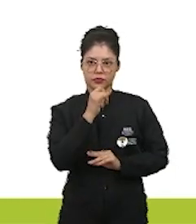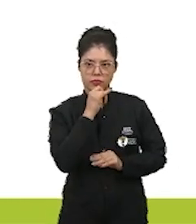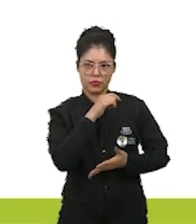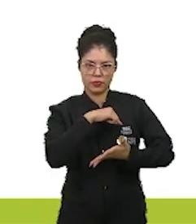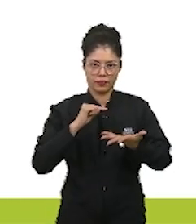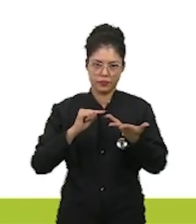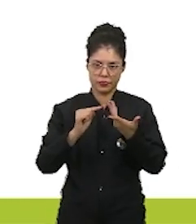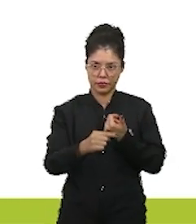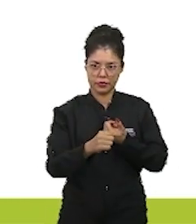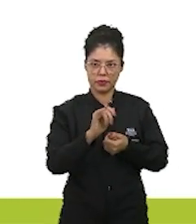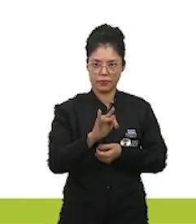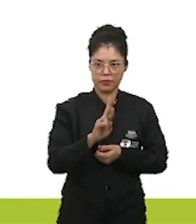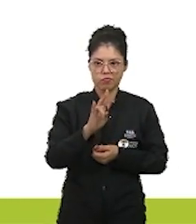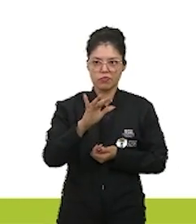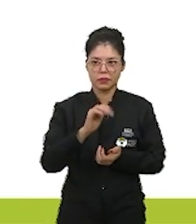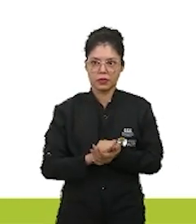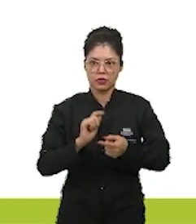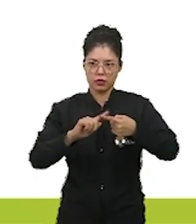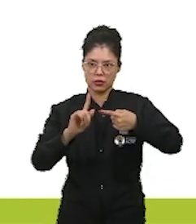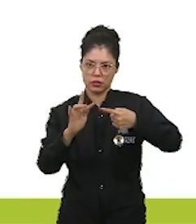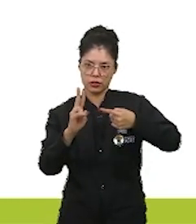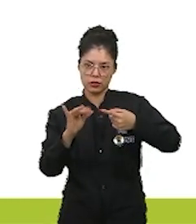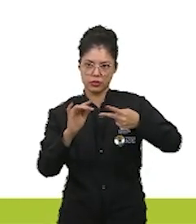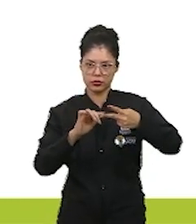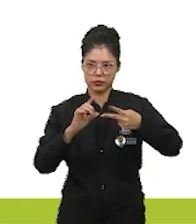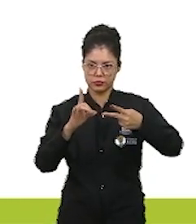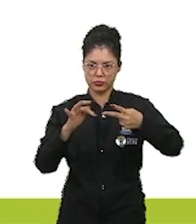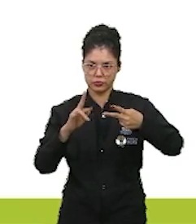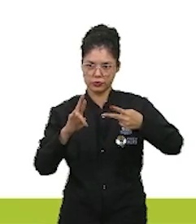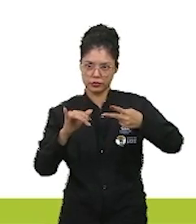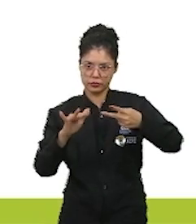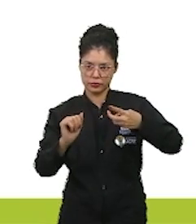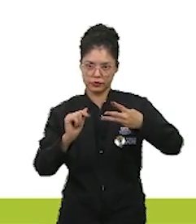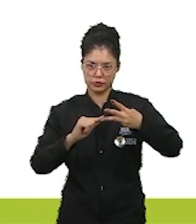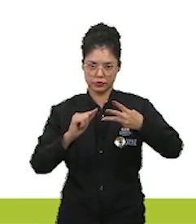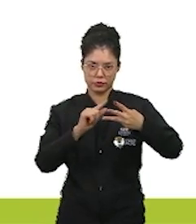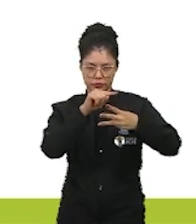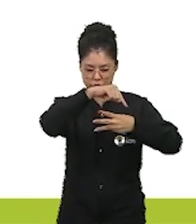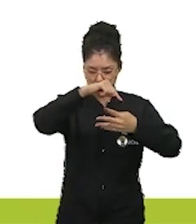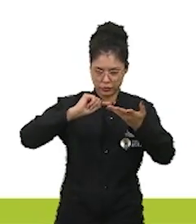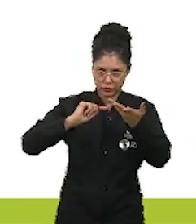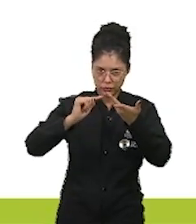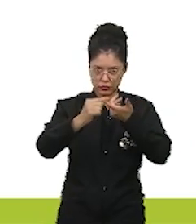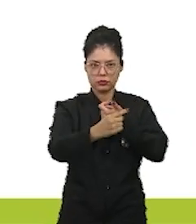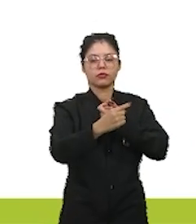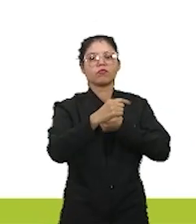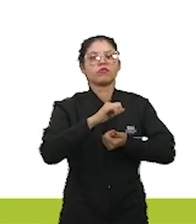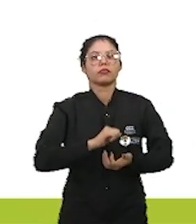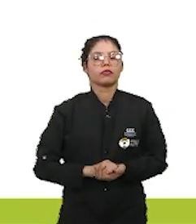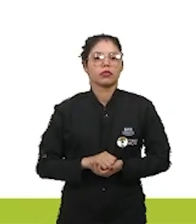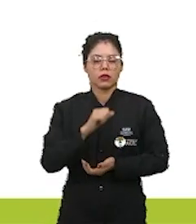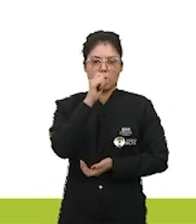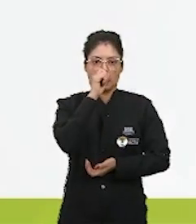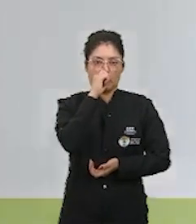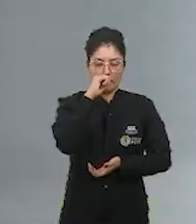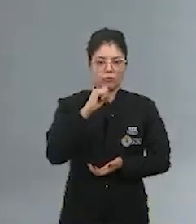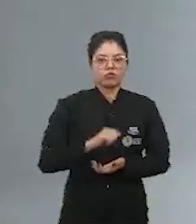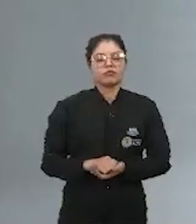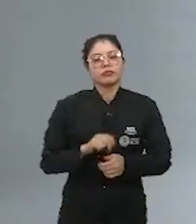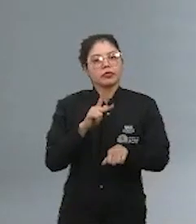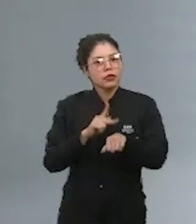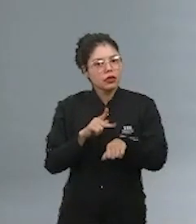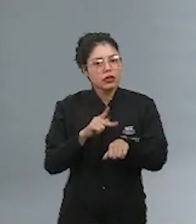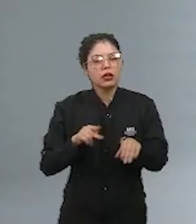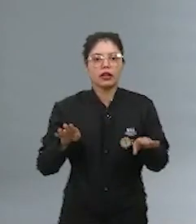dos tipos de rochas ígneas: granito, diorísio, diabásio, basalto. Então, são rochas